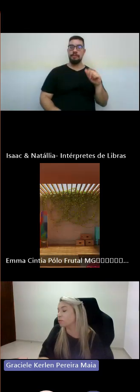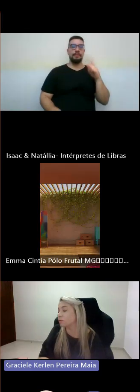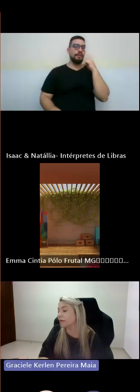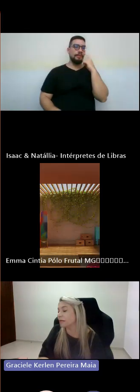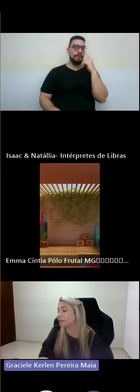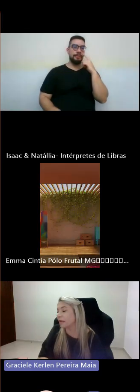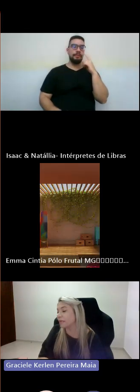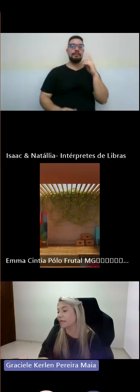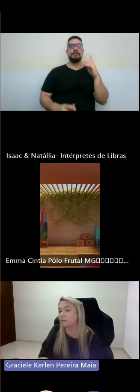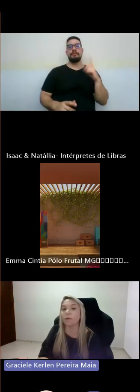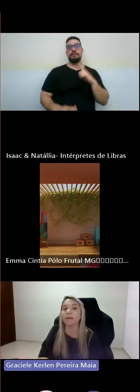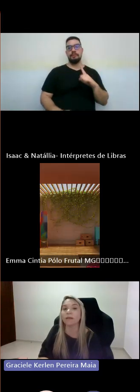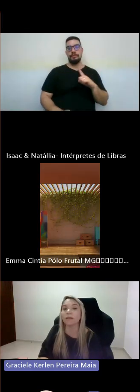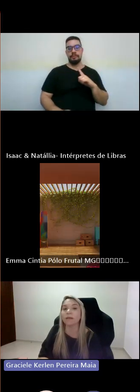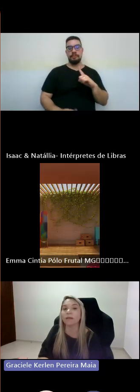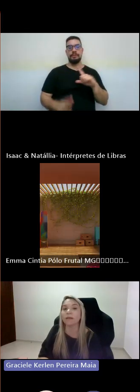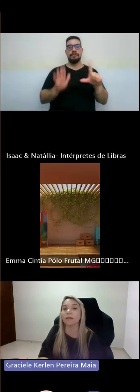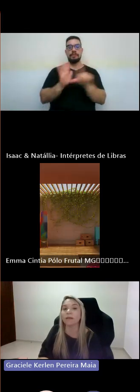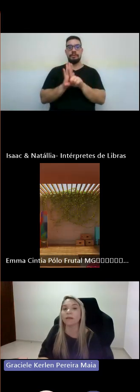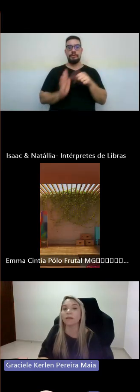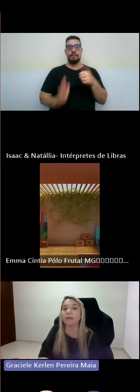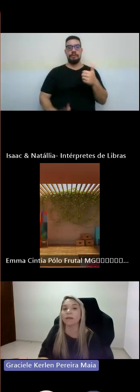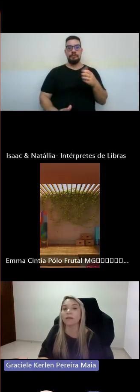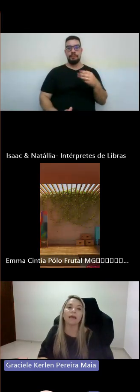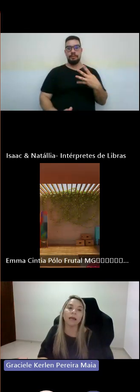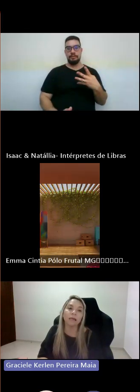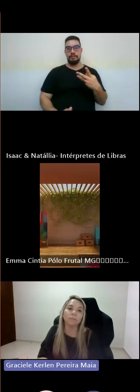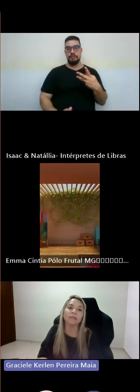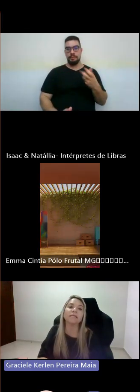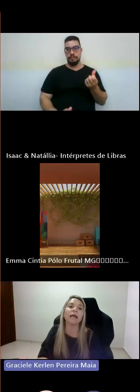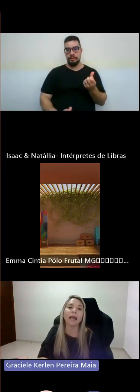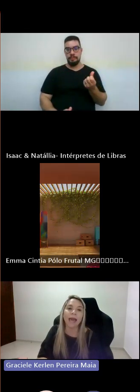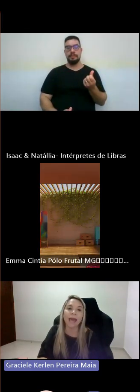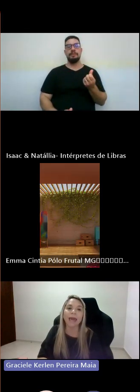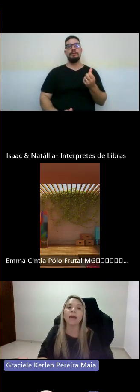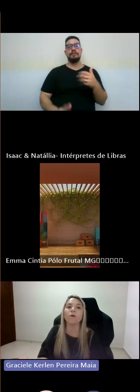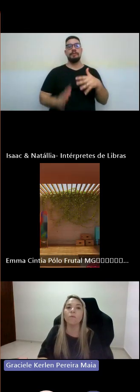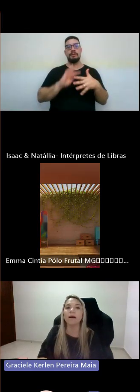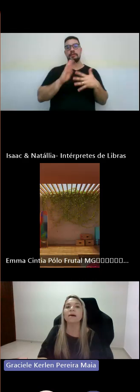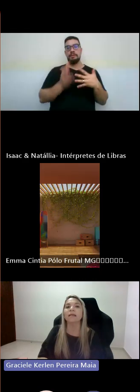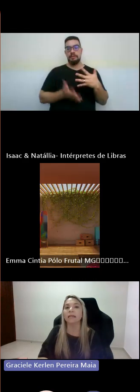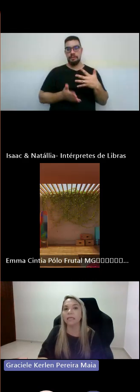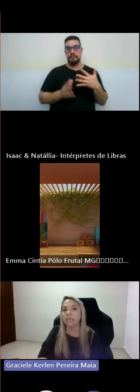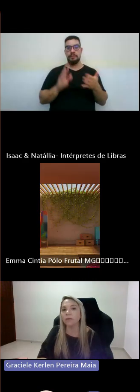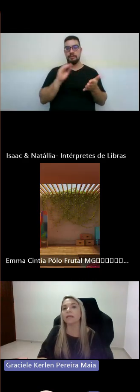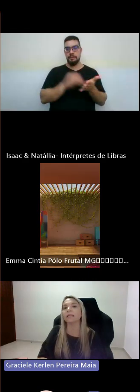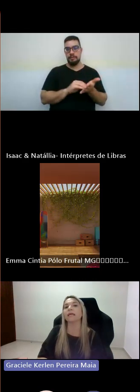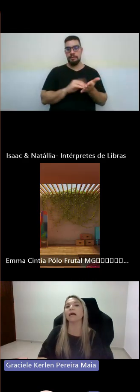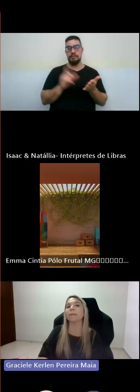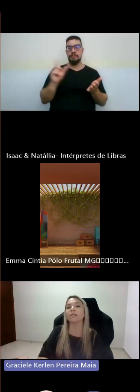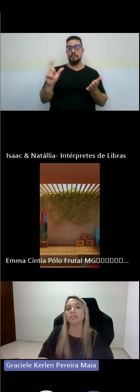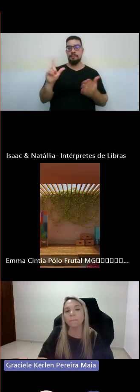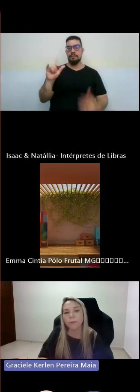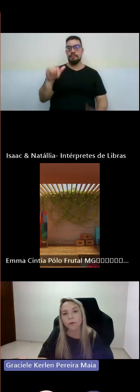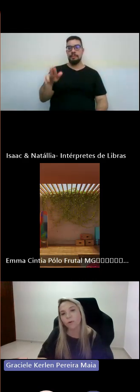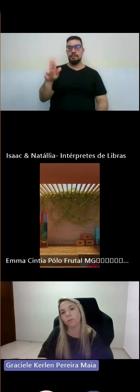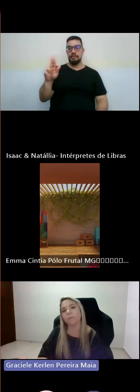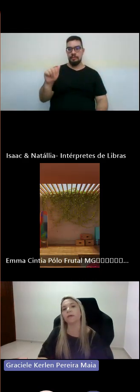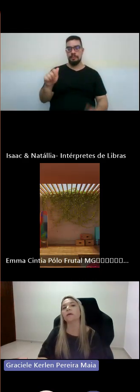decreto, na Lei 10.436, vocês vão ver que a Libras ela é uma língua que tem